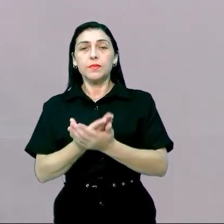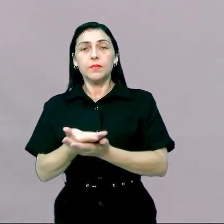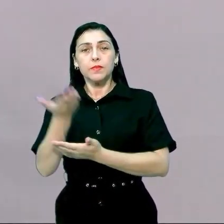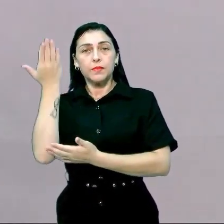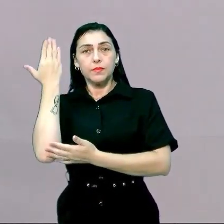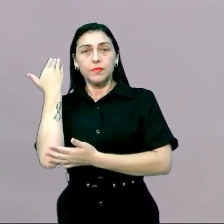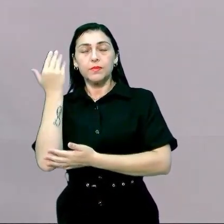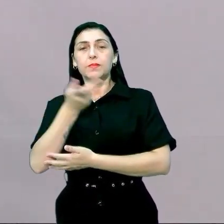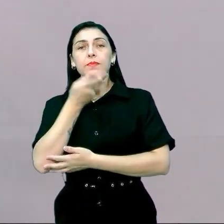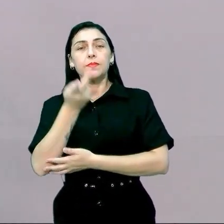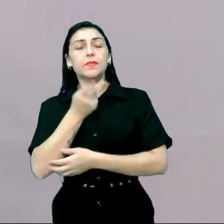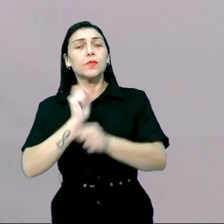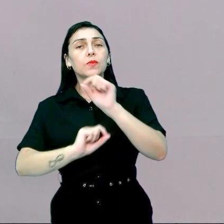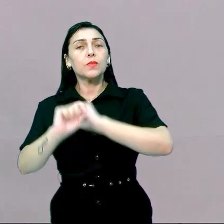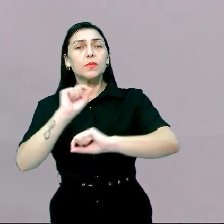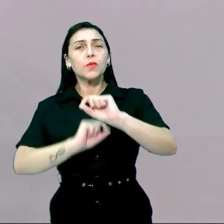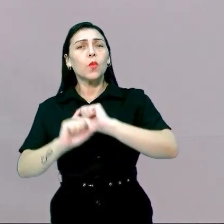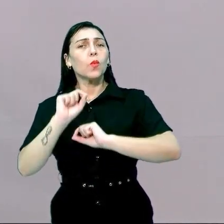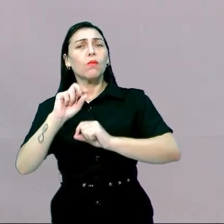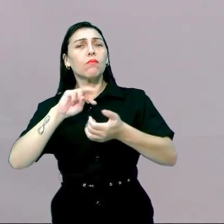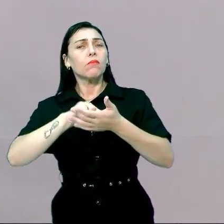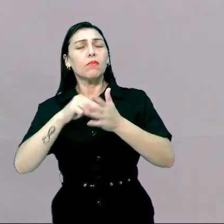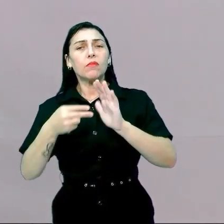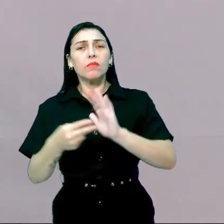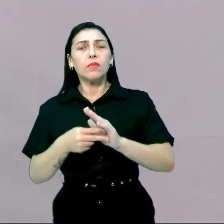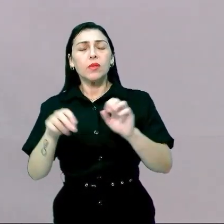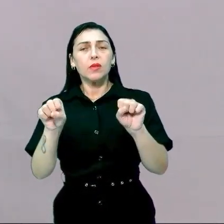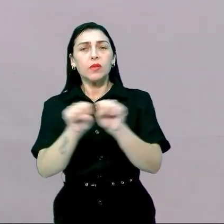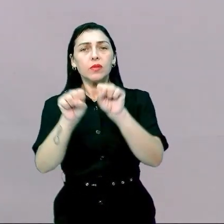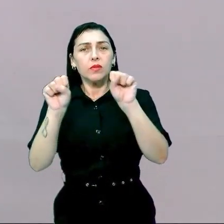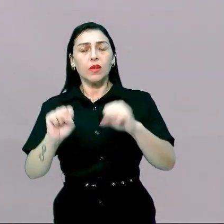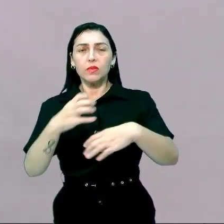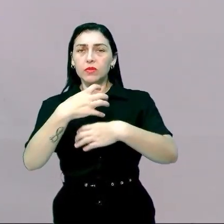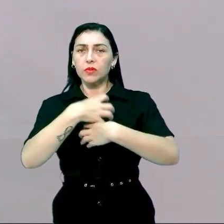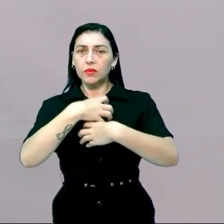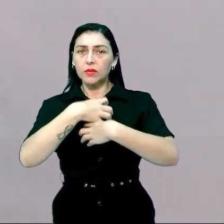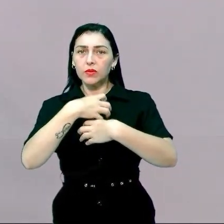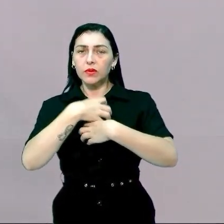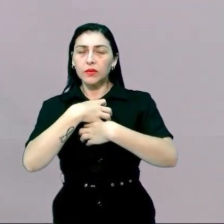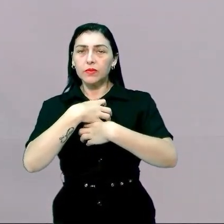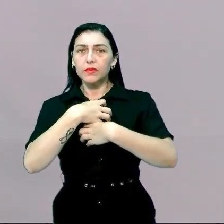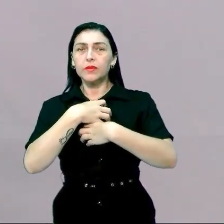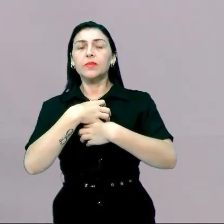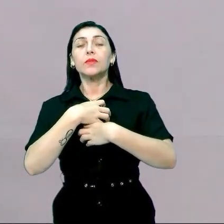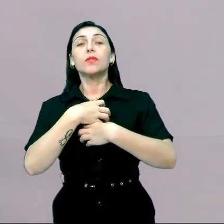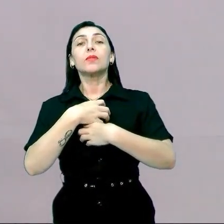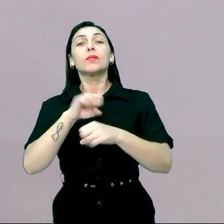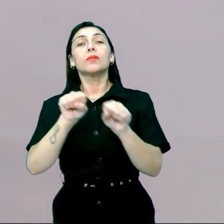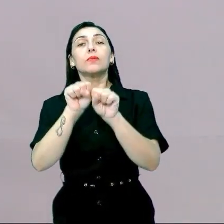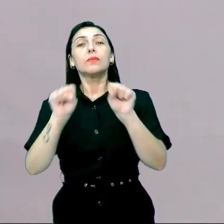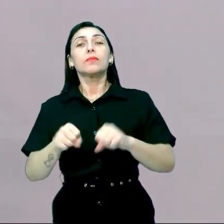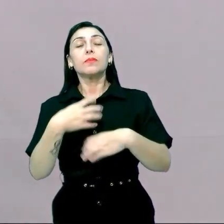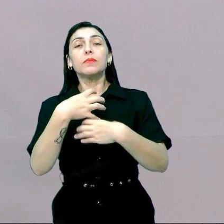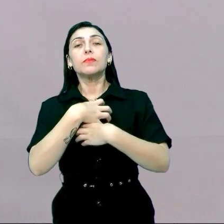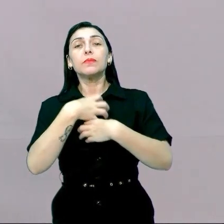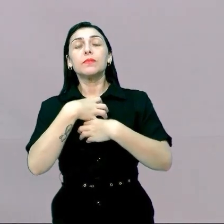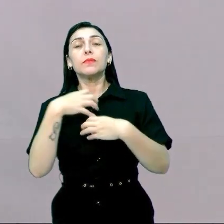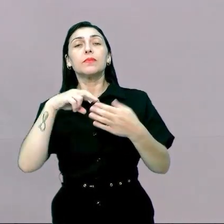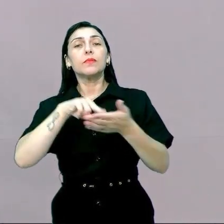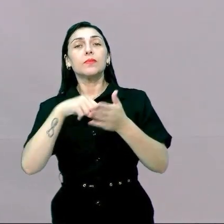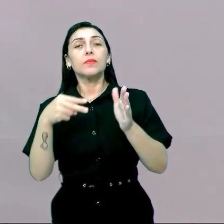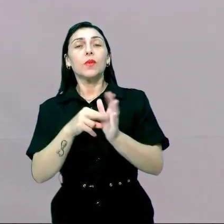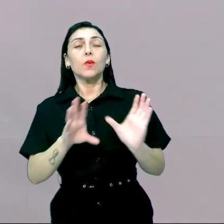passada, onde falamos o quê? O que seria, né, o sistema sensorial? Pessoal, o sistema sensorial, ele é